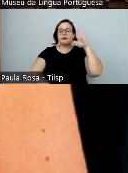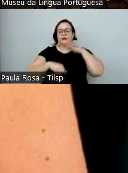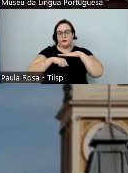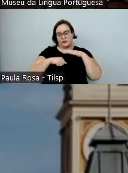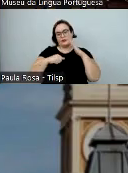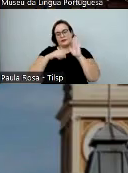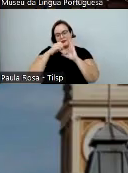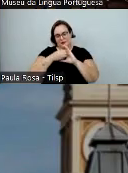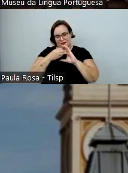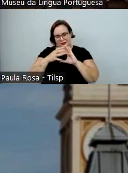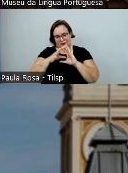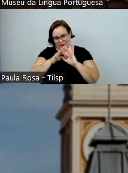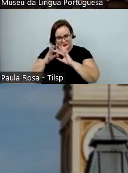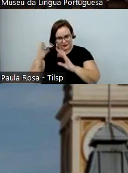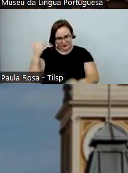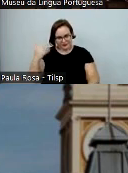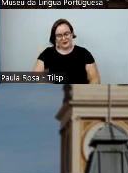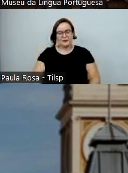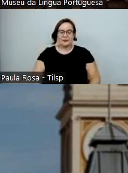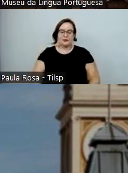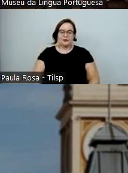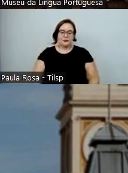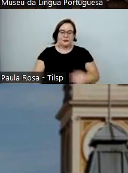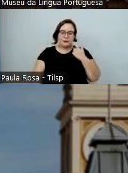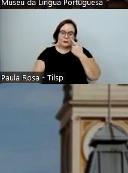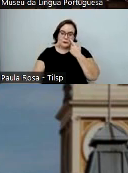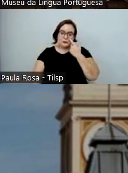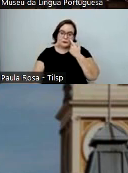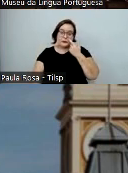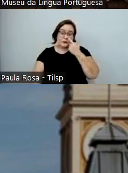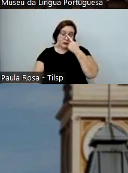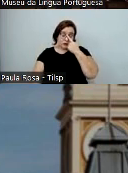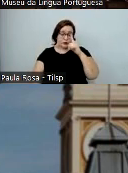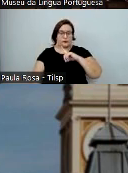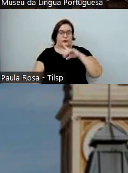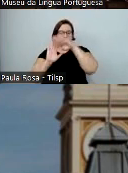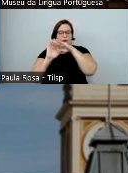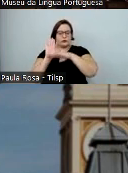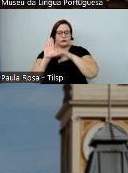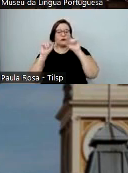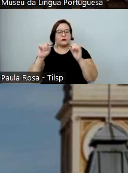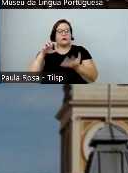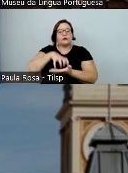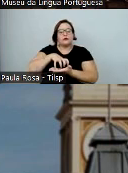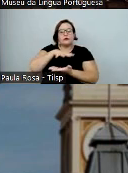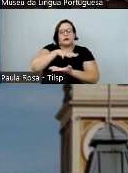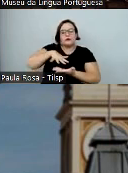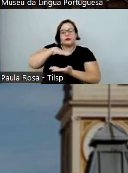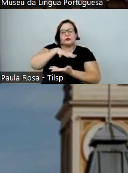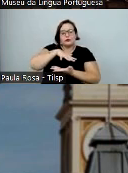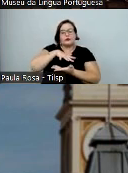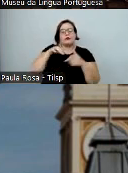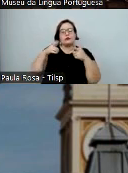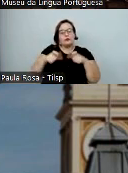passar aí a gente tem como uma das questões estruturantes a questão do território Então a gente